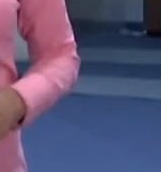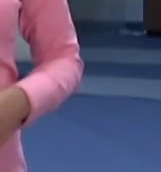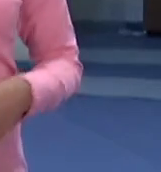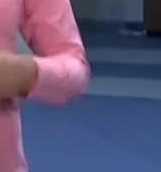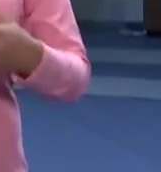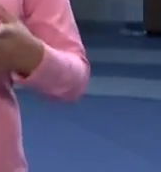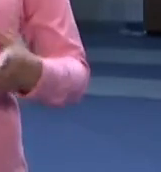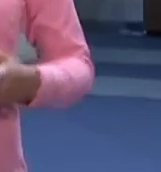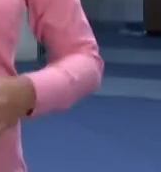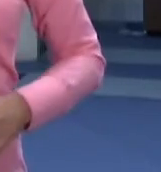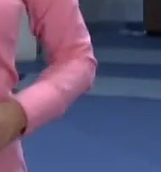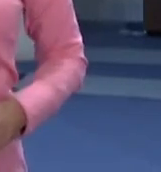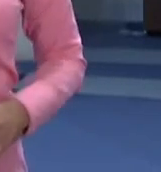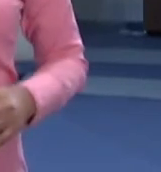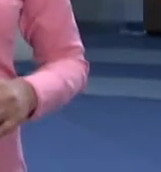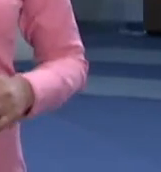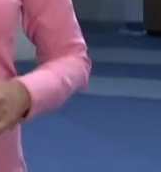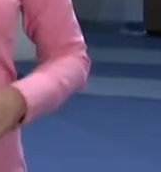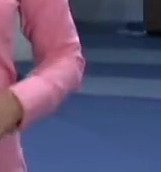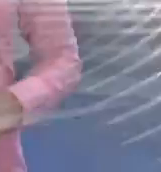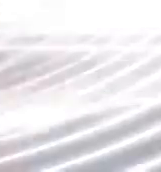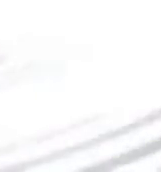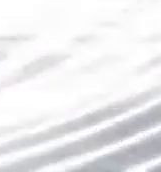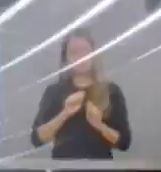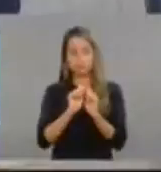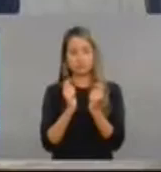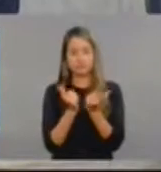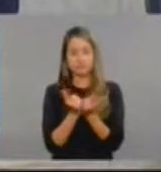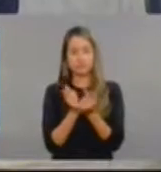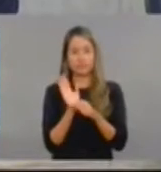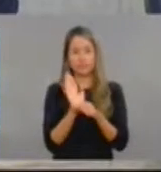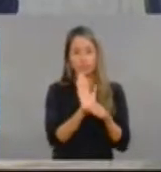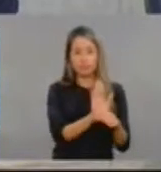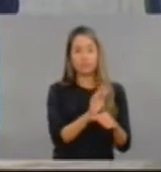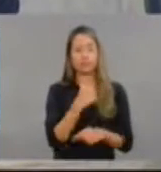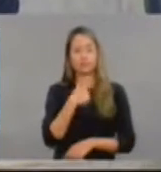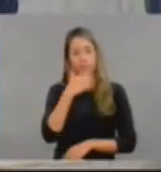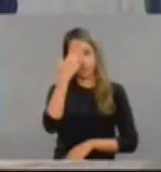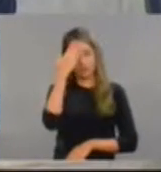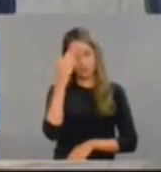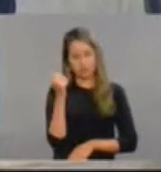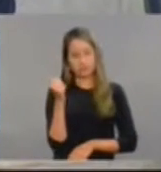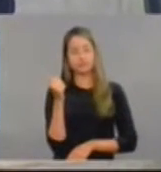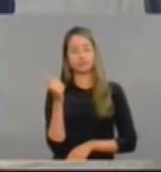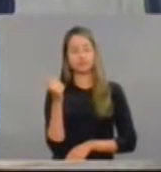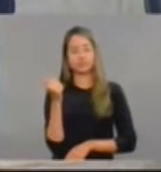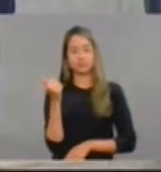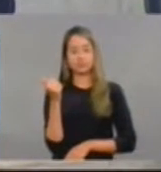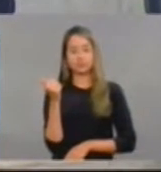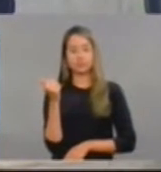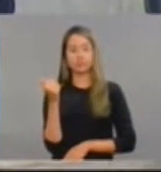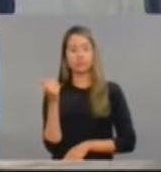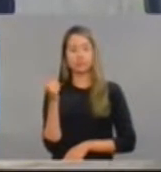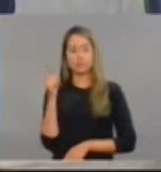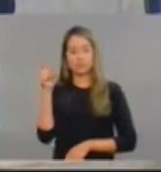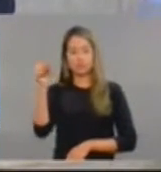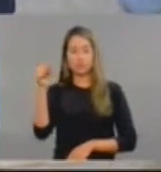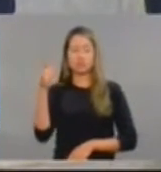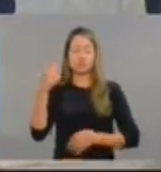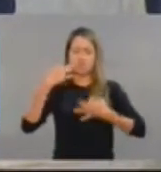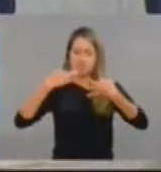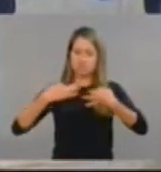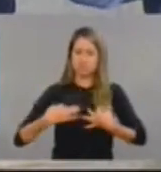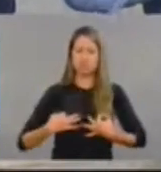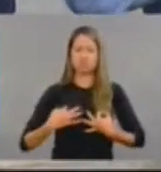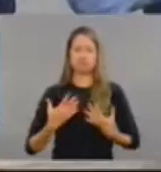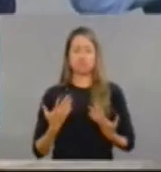Assembleia movimentou os debates sobre o tema reconheço sobretudo a maneira Franca de expor o